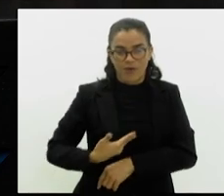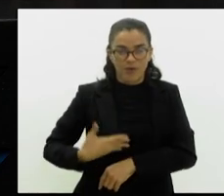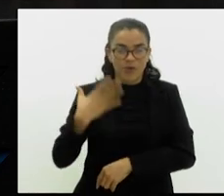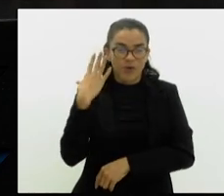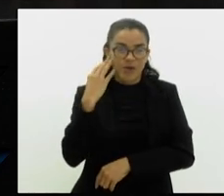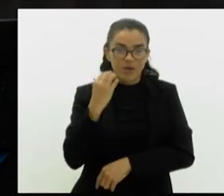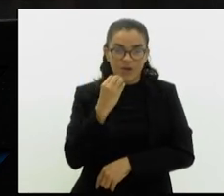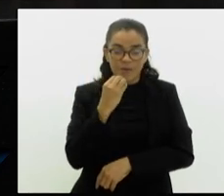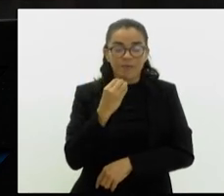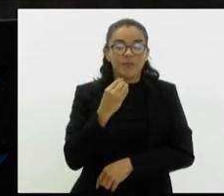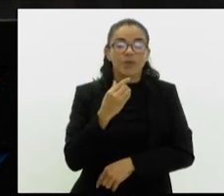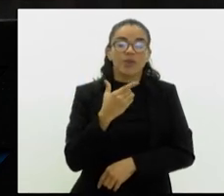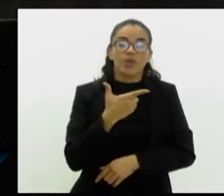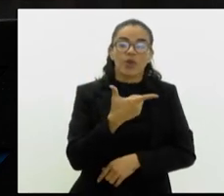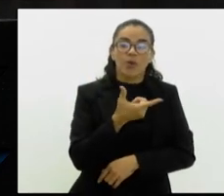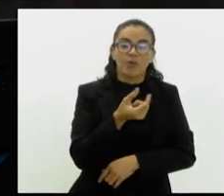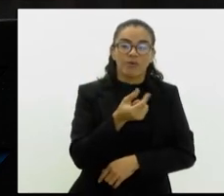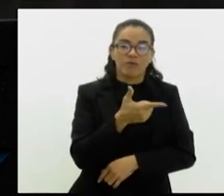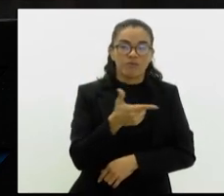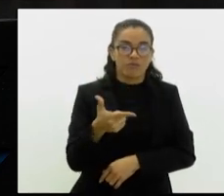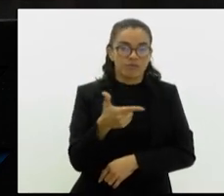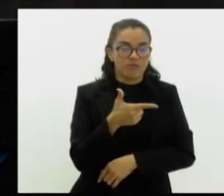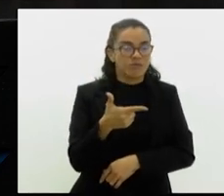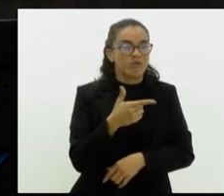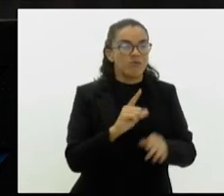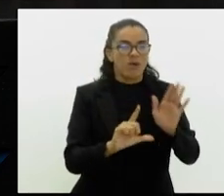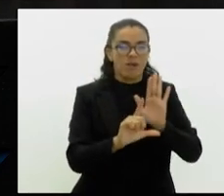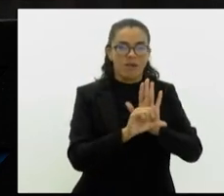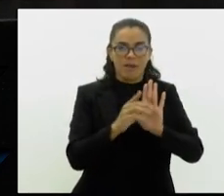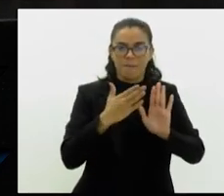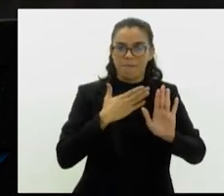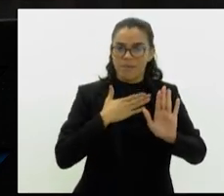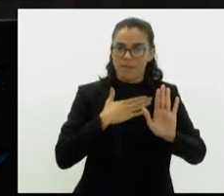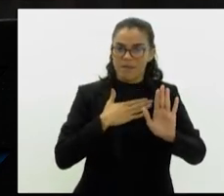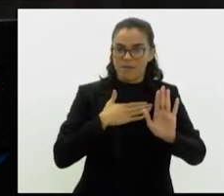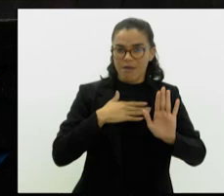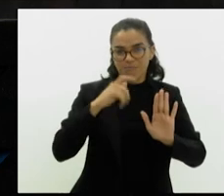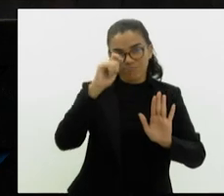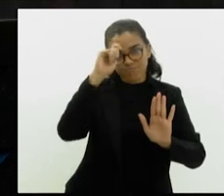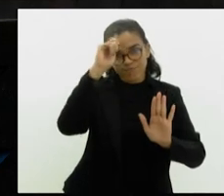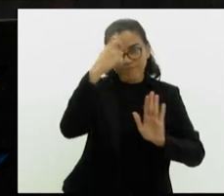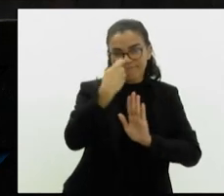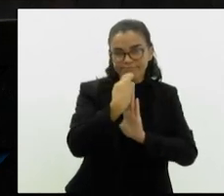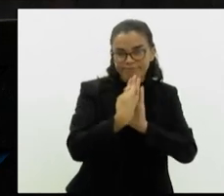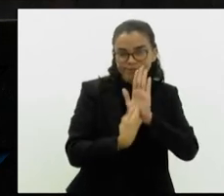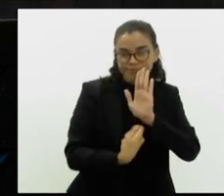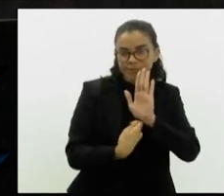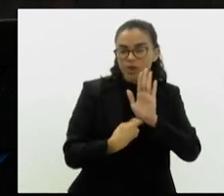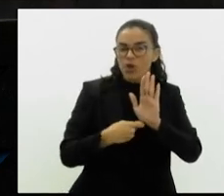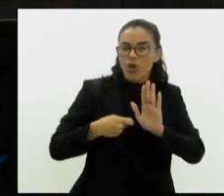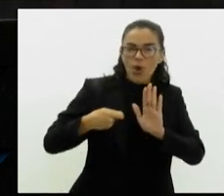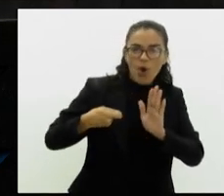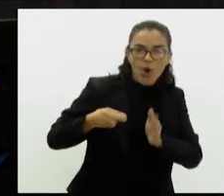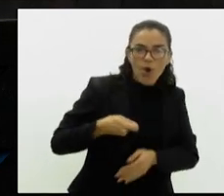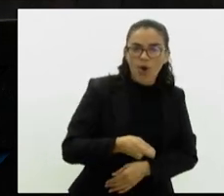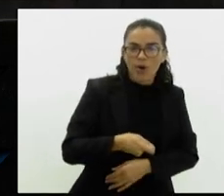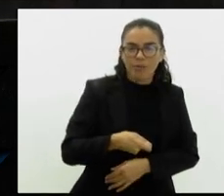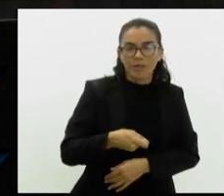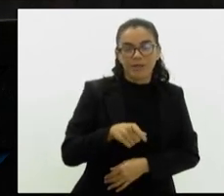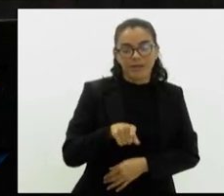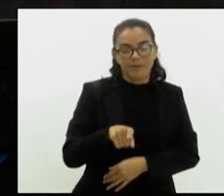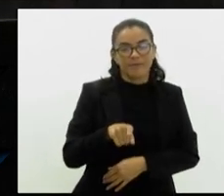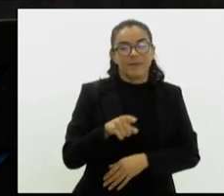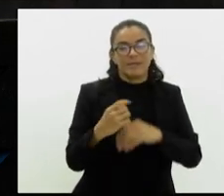sancionou em 2022 essa lei de minha autoria em que obriga as telefonias